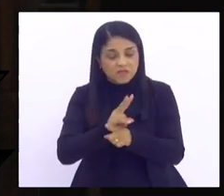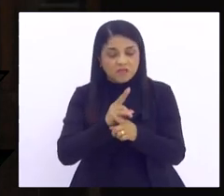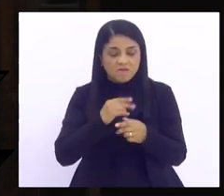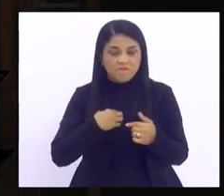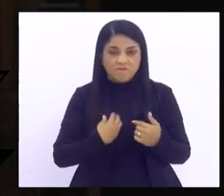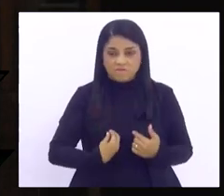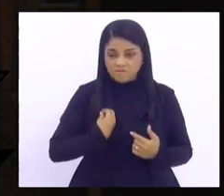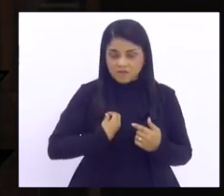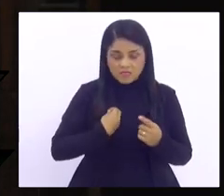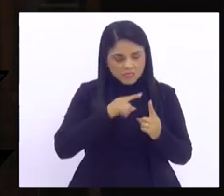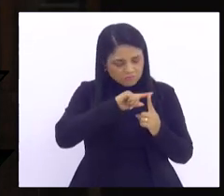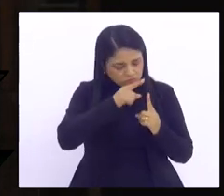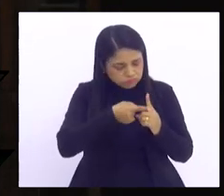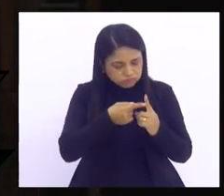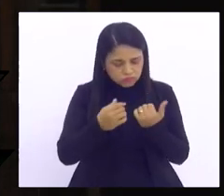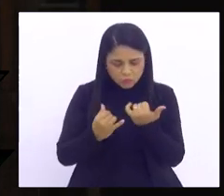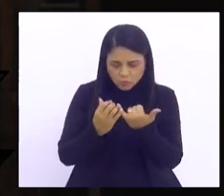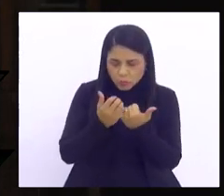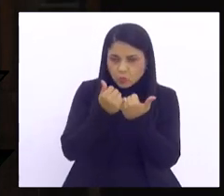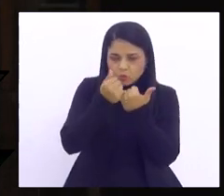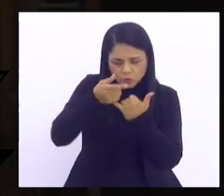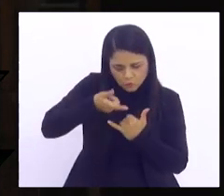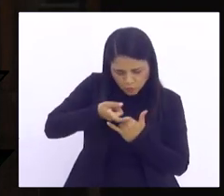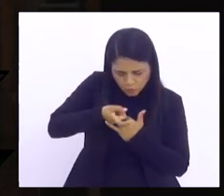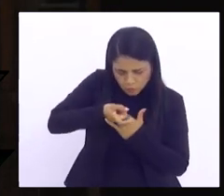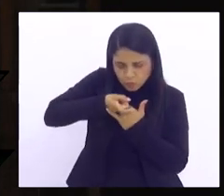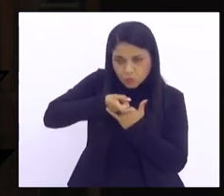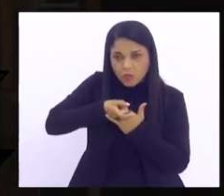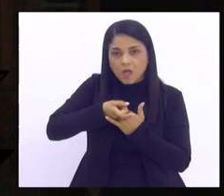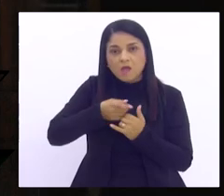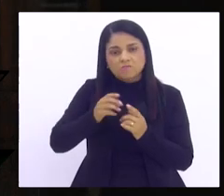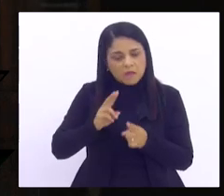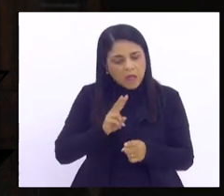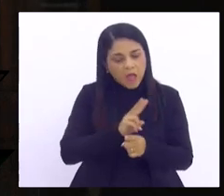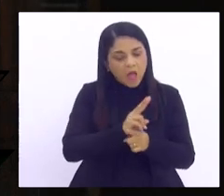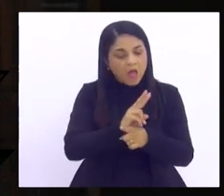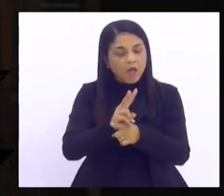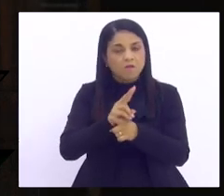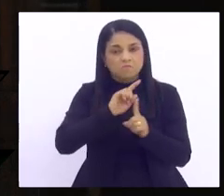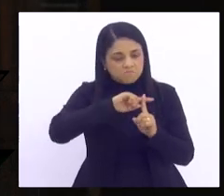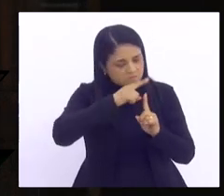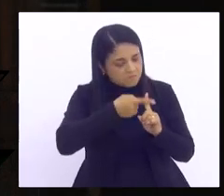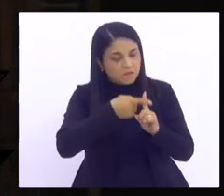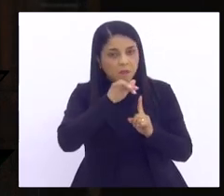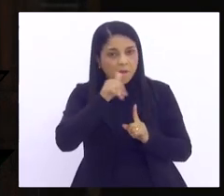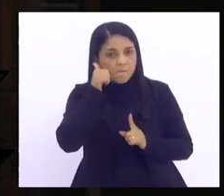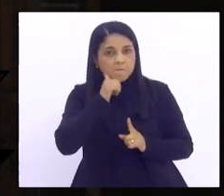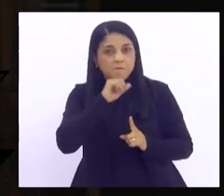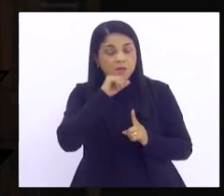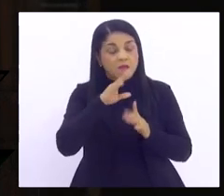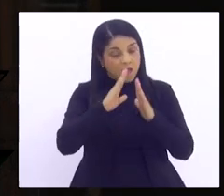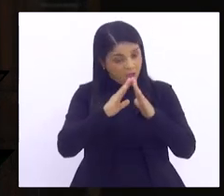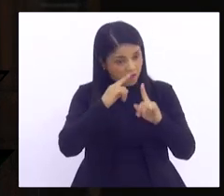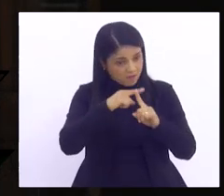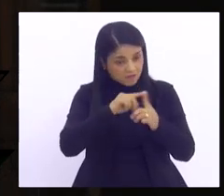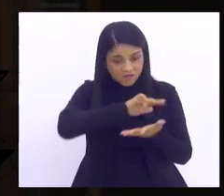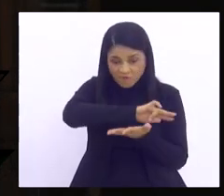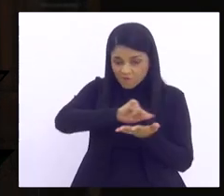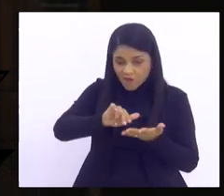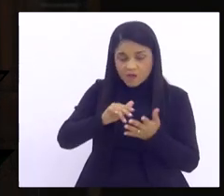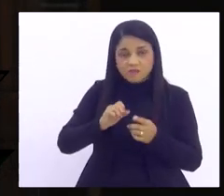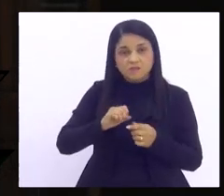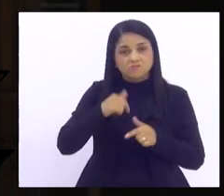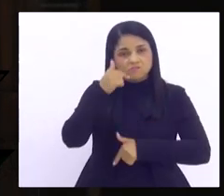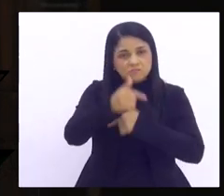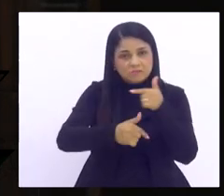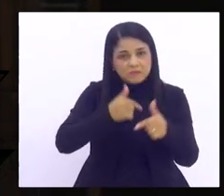assistência às gestantes, o que é exigência da saúde pública. E o que a Igreja tem feito, através de inúmeras obras sociais